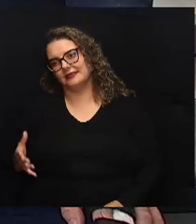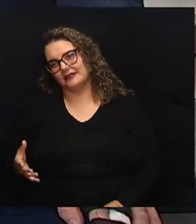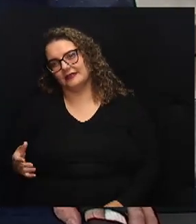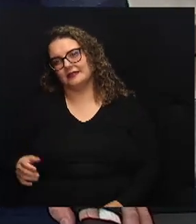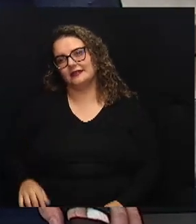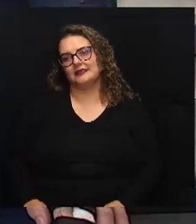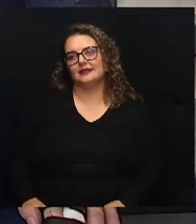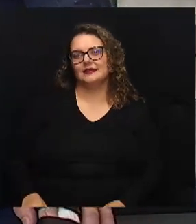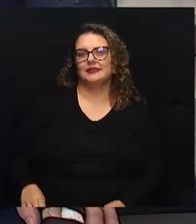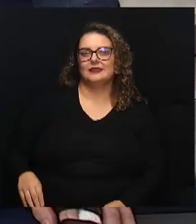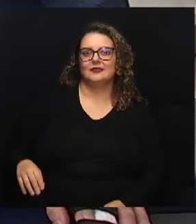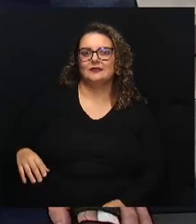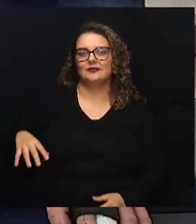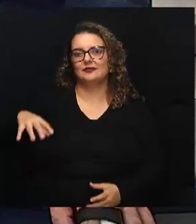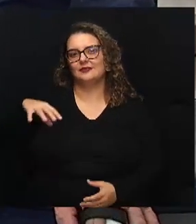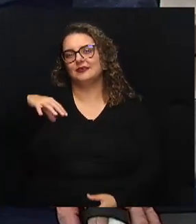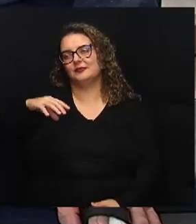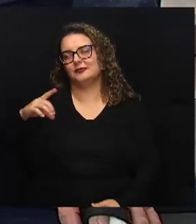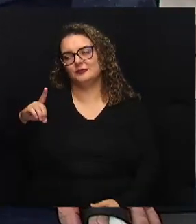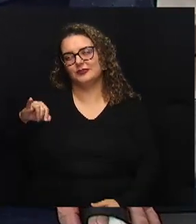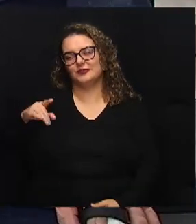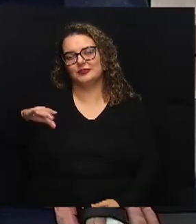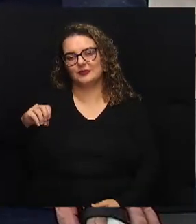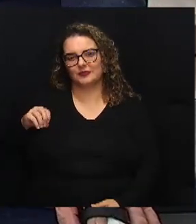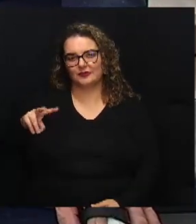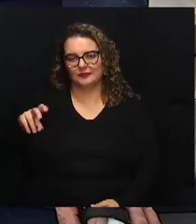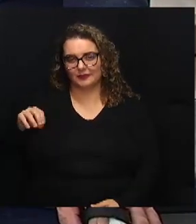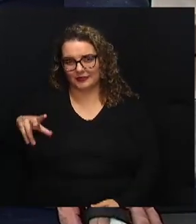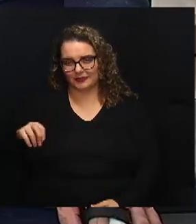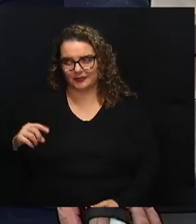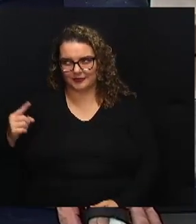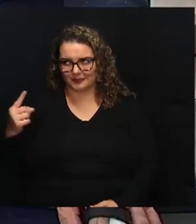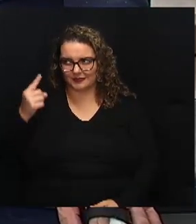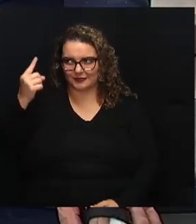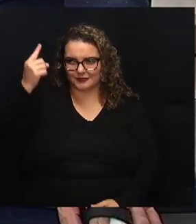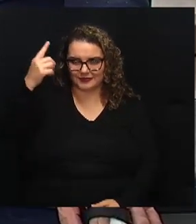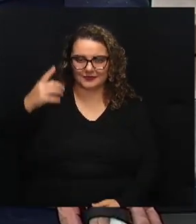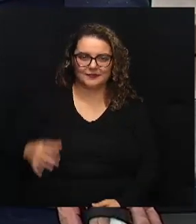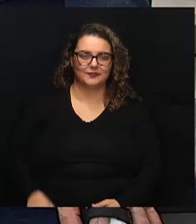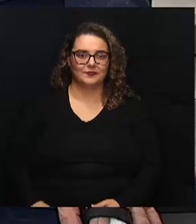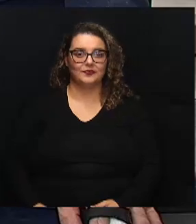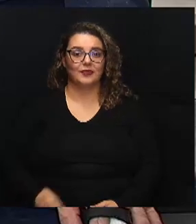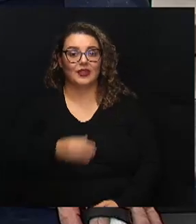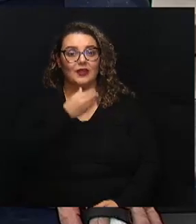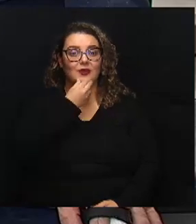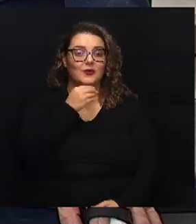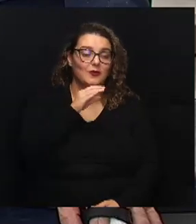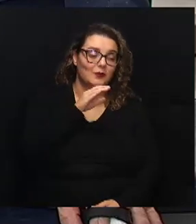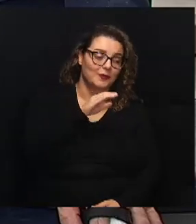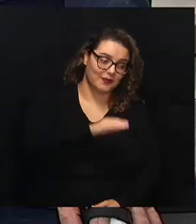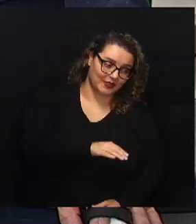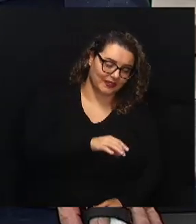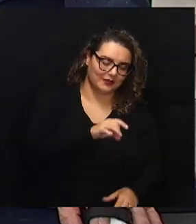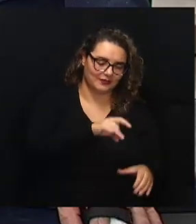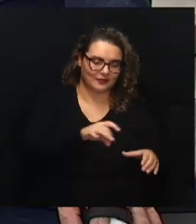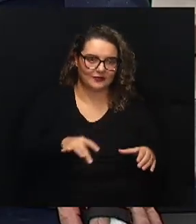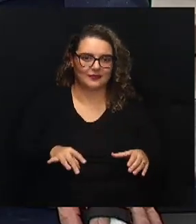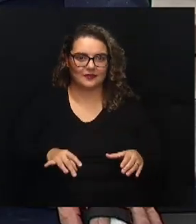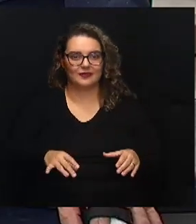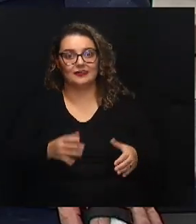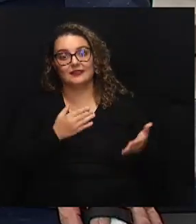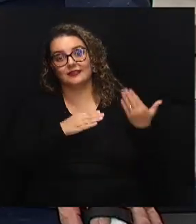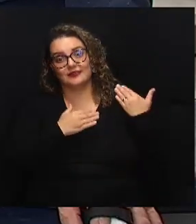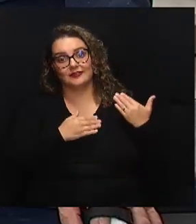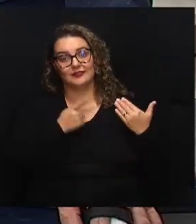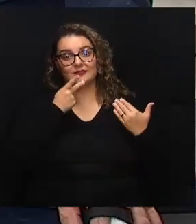disco voador. Maravilhoso. Adélio, o que aquele menino que plantava café diria para o Adélio hoje